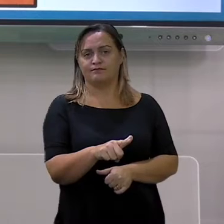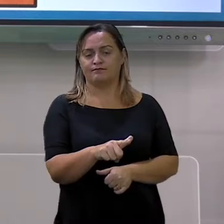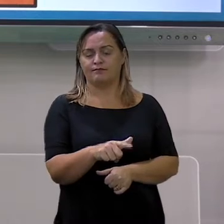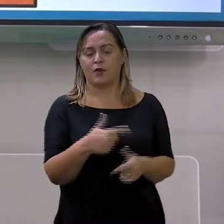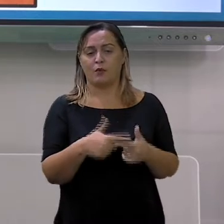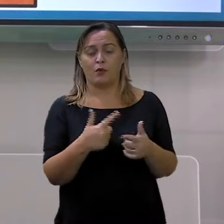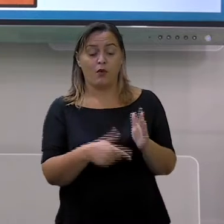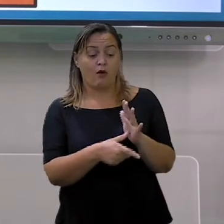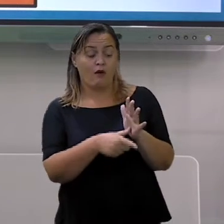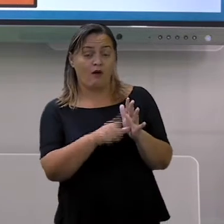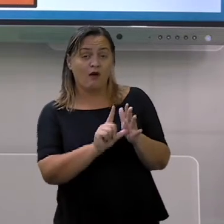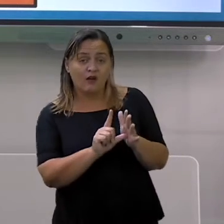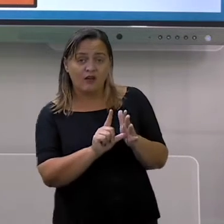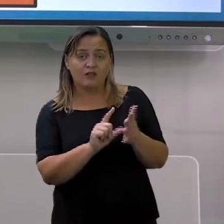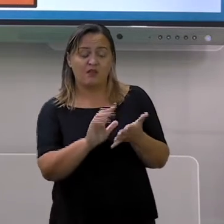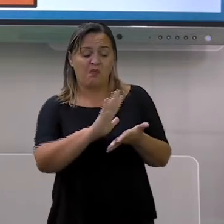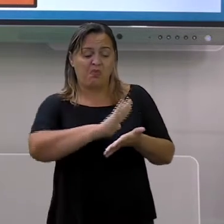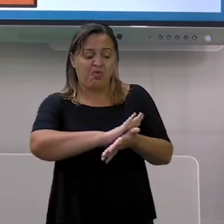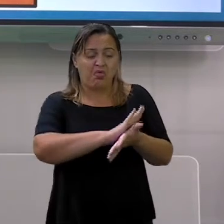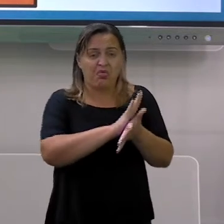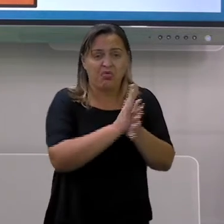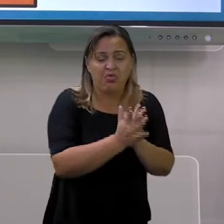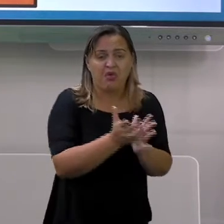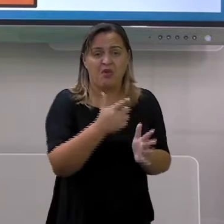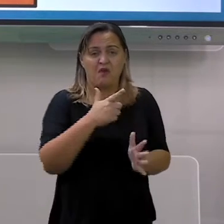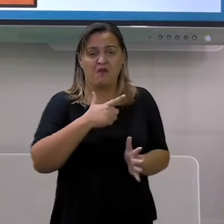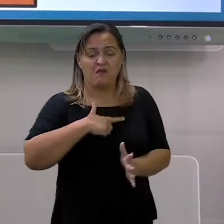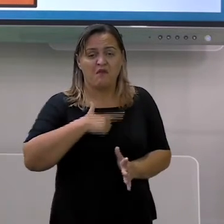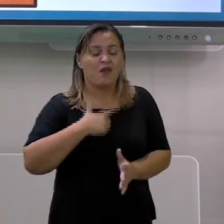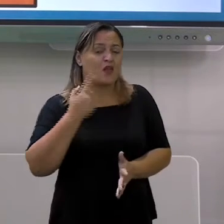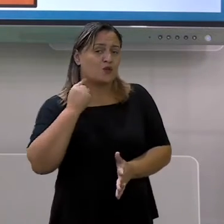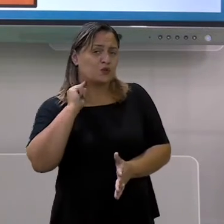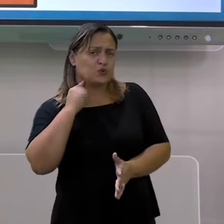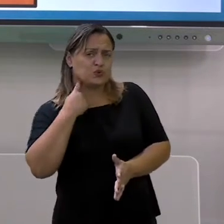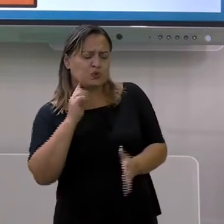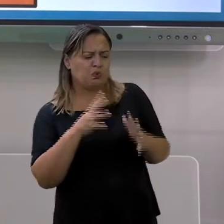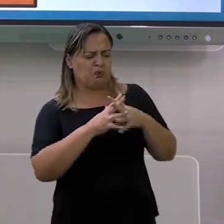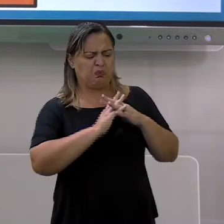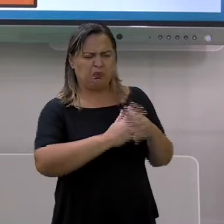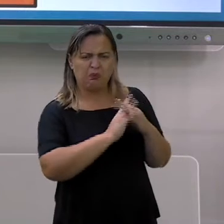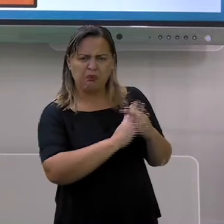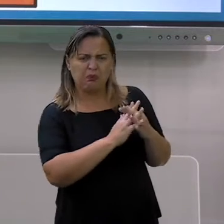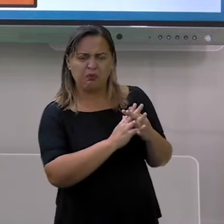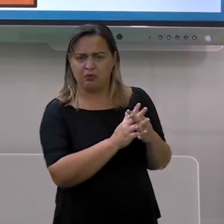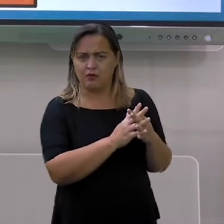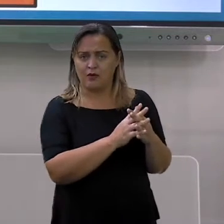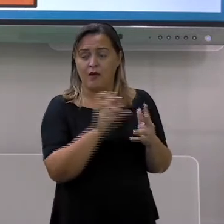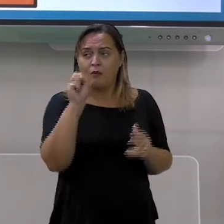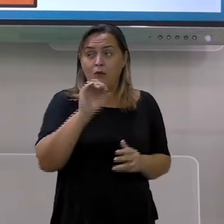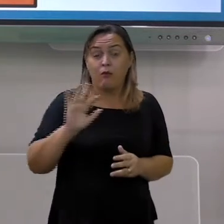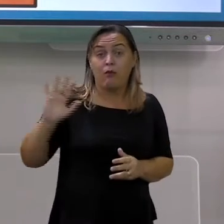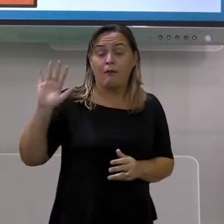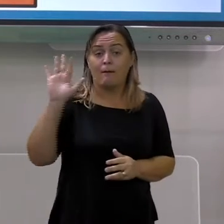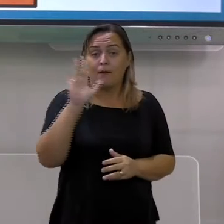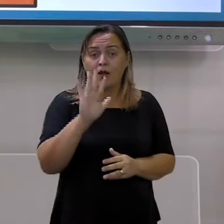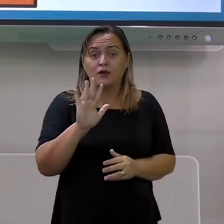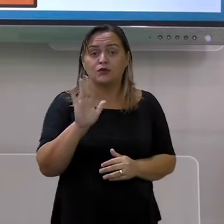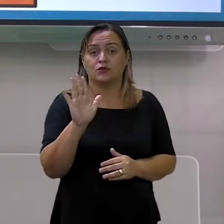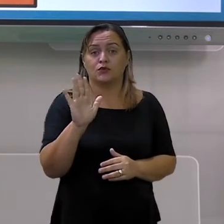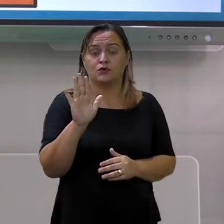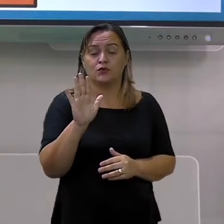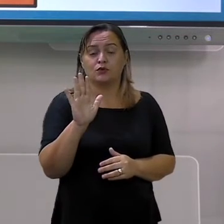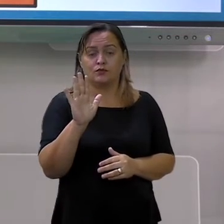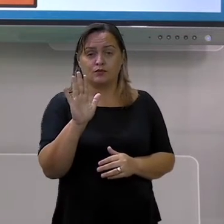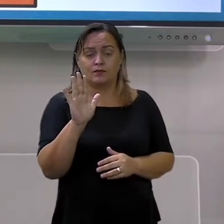daquele espaço, transformar aquele espaço em uma paisagem organizada, tanto da construção quanto